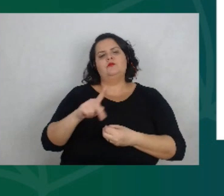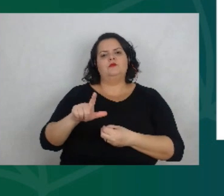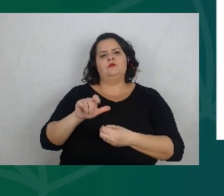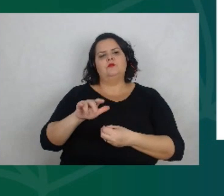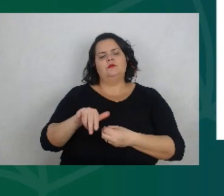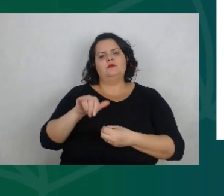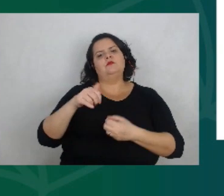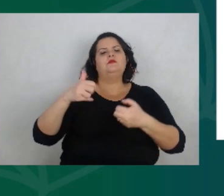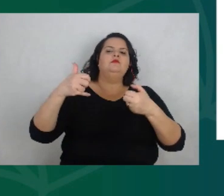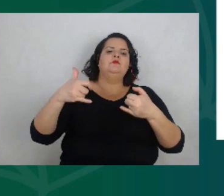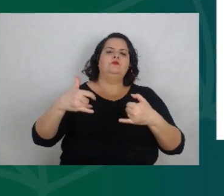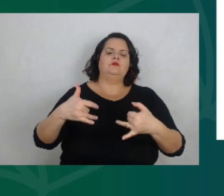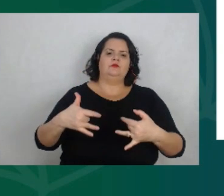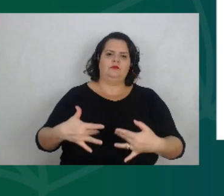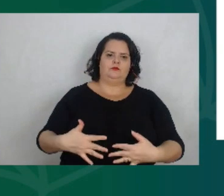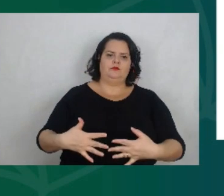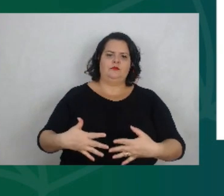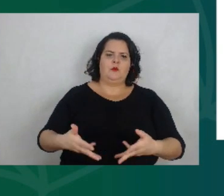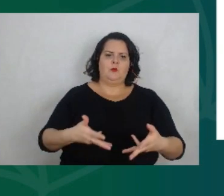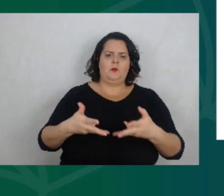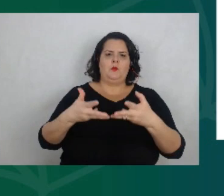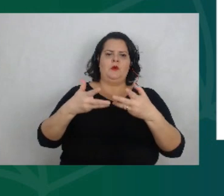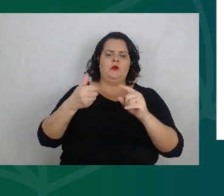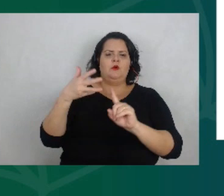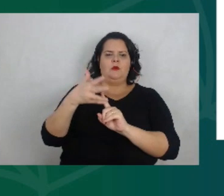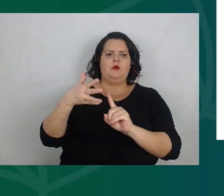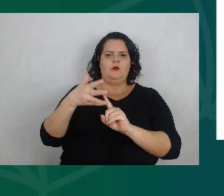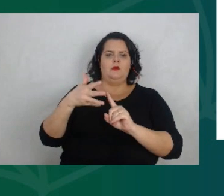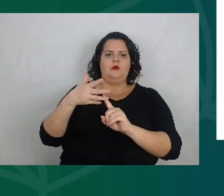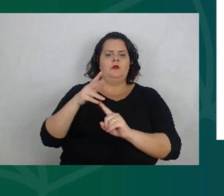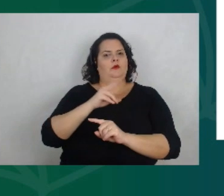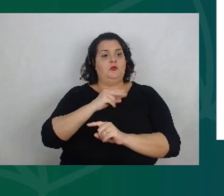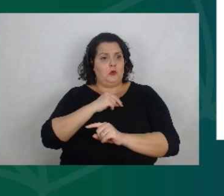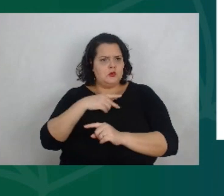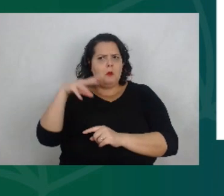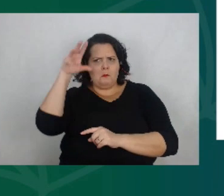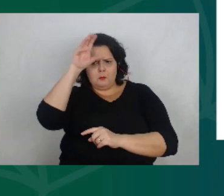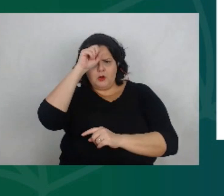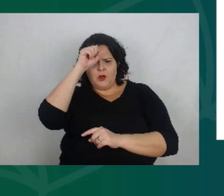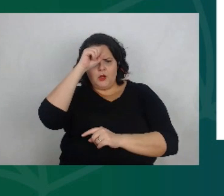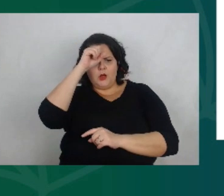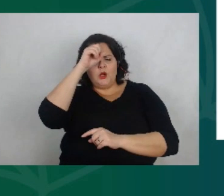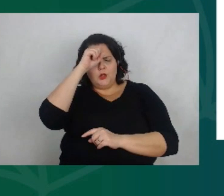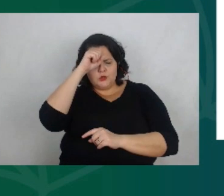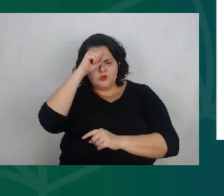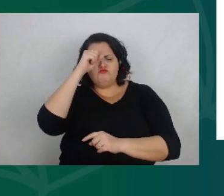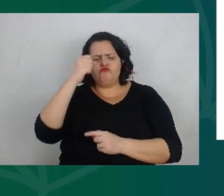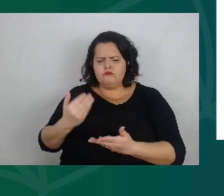que foi uma belíssima apresentação, eu mesma aprendi muito, viu, professora Lili? Com certeza os